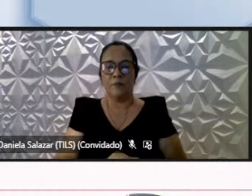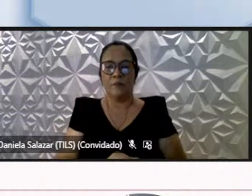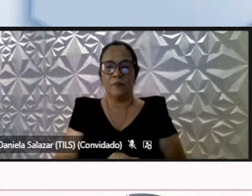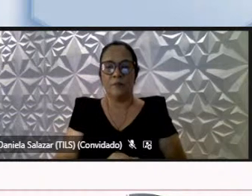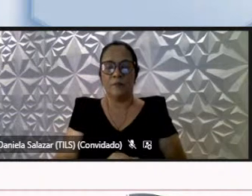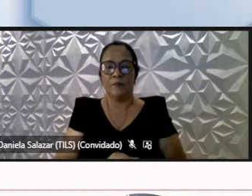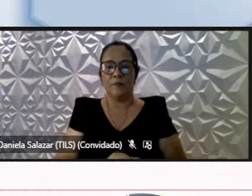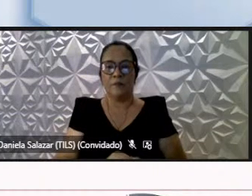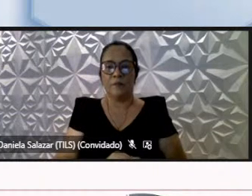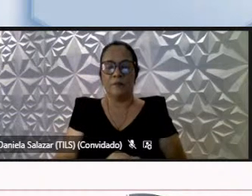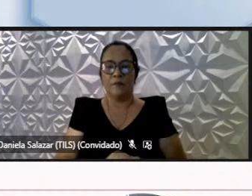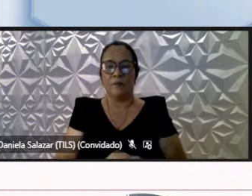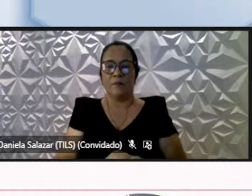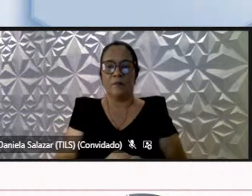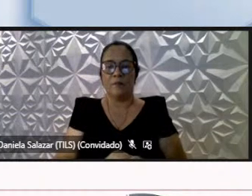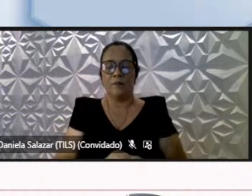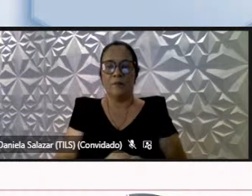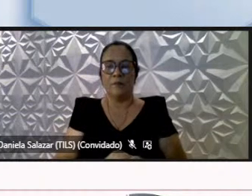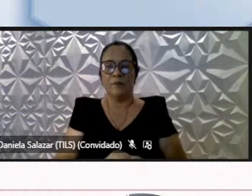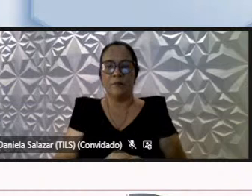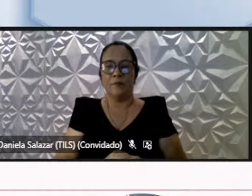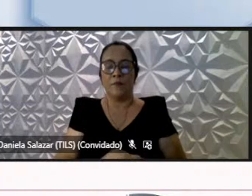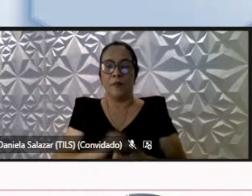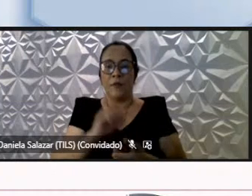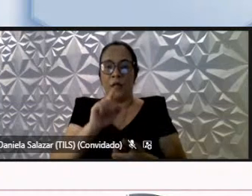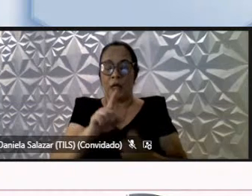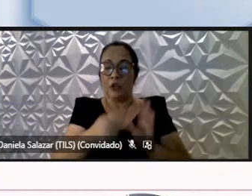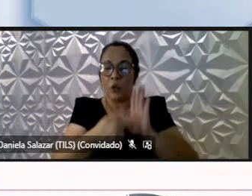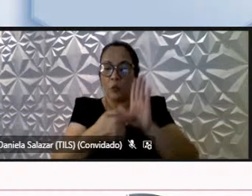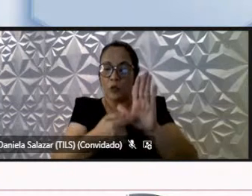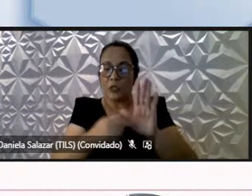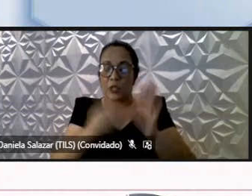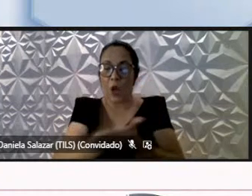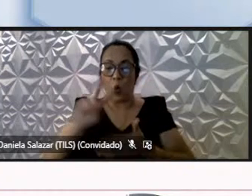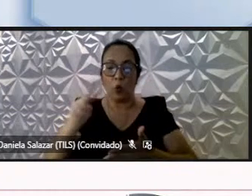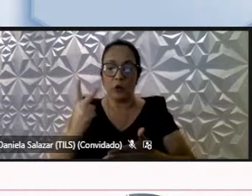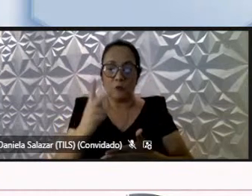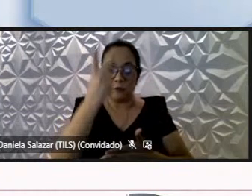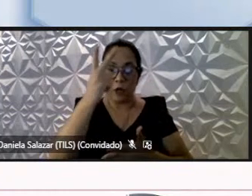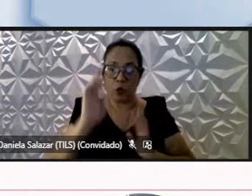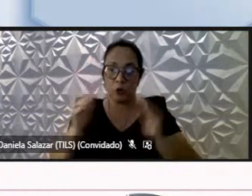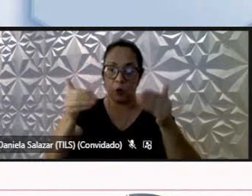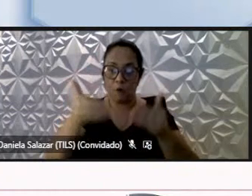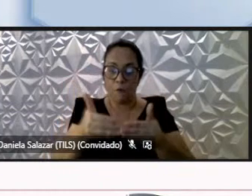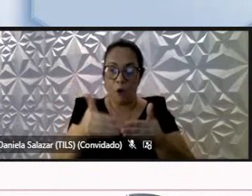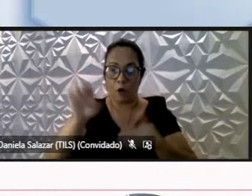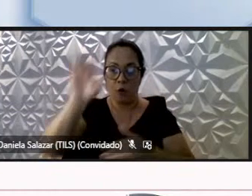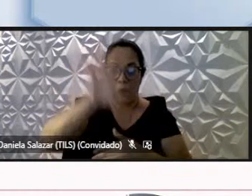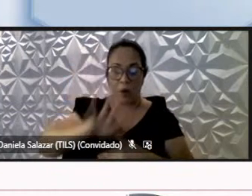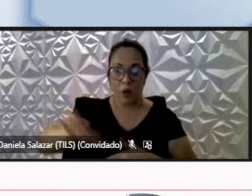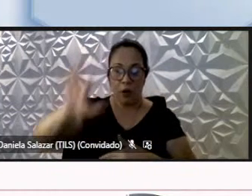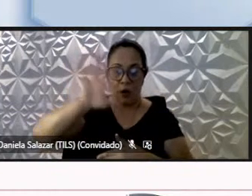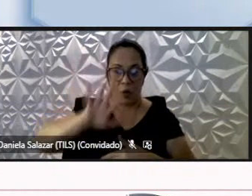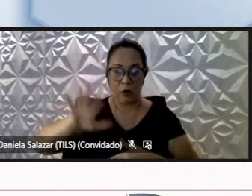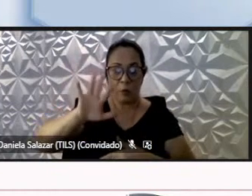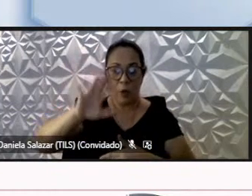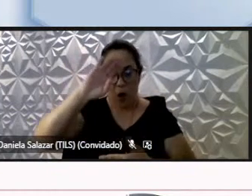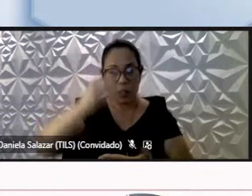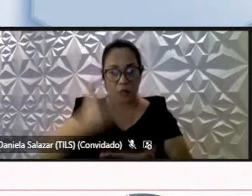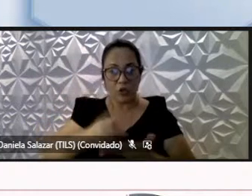restorative justice. Esses são alguns valores que o Fórum Europeu de Justiça Restaurativa acredita que são importantes para a justiça